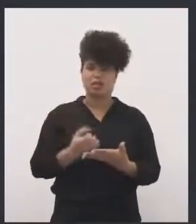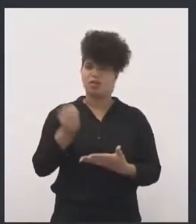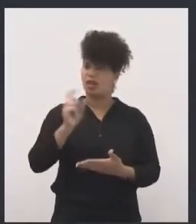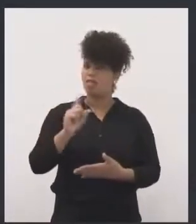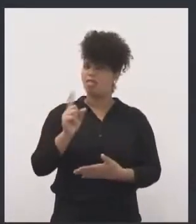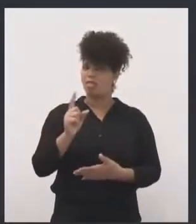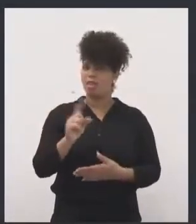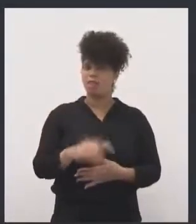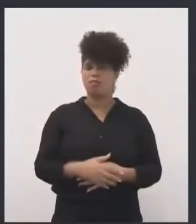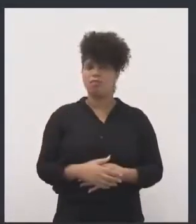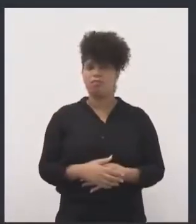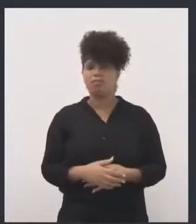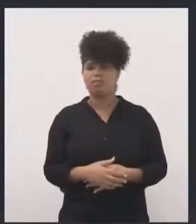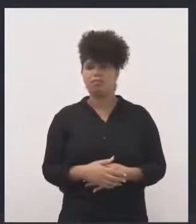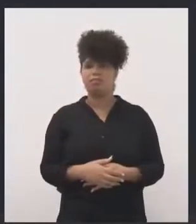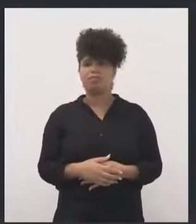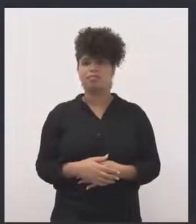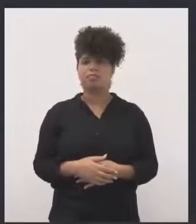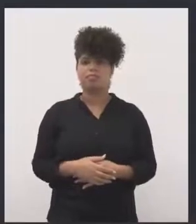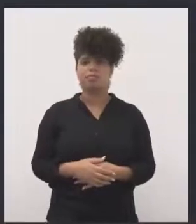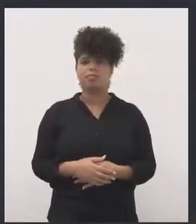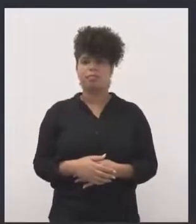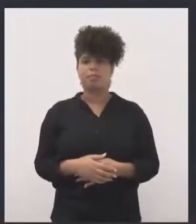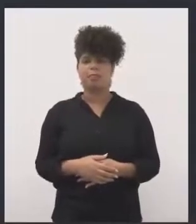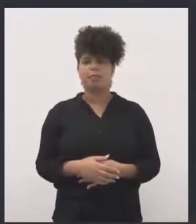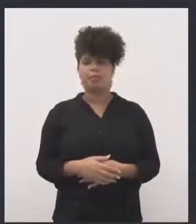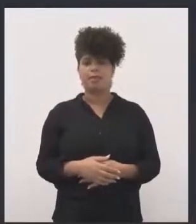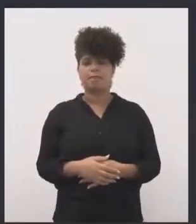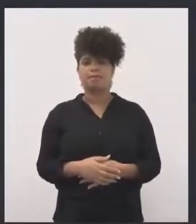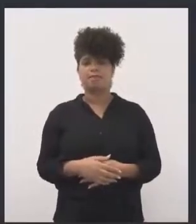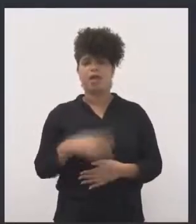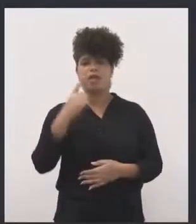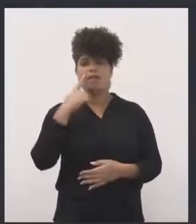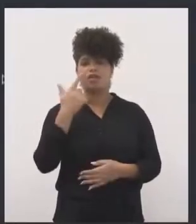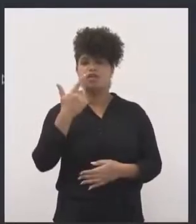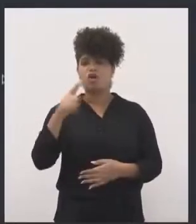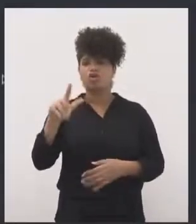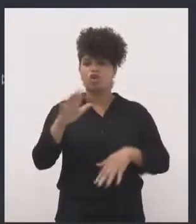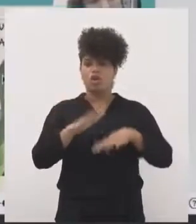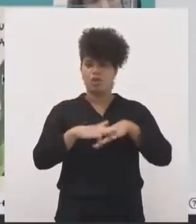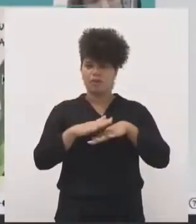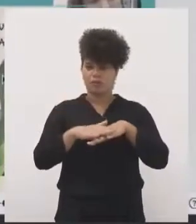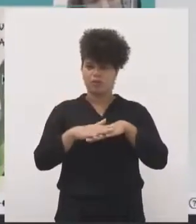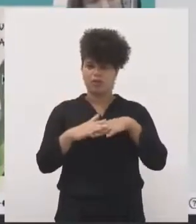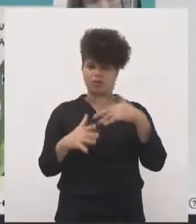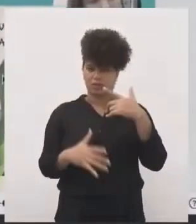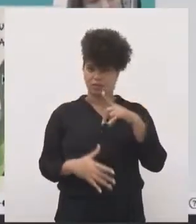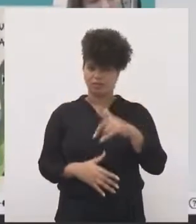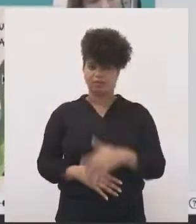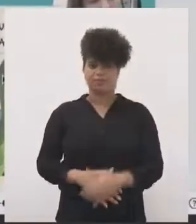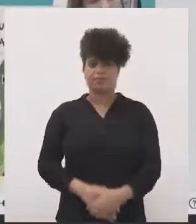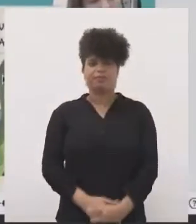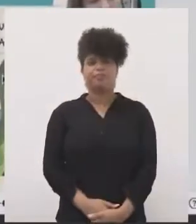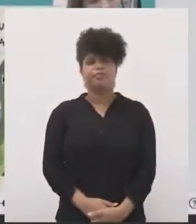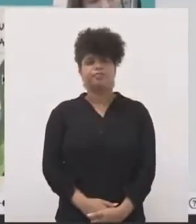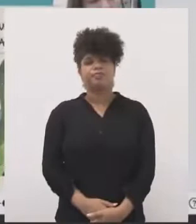tempo. No caso aqui, eu optei por fazer de uma outra forma. Eu